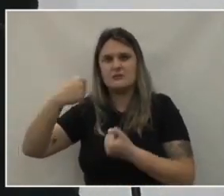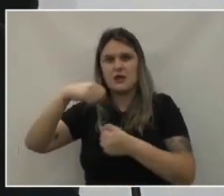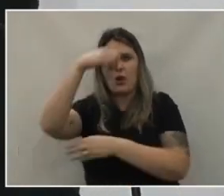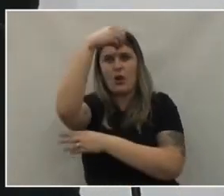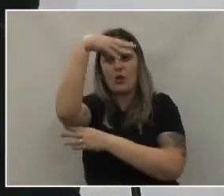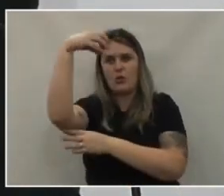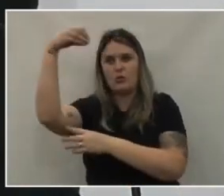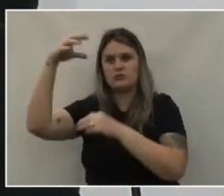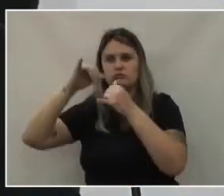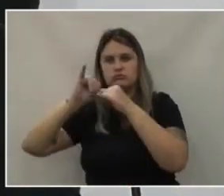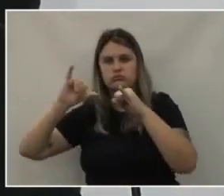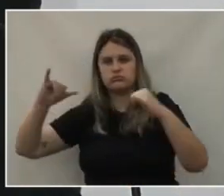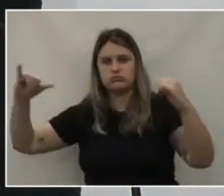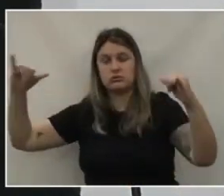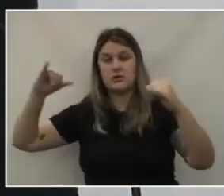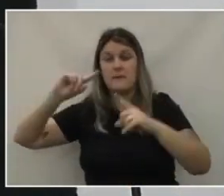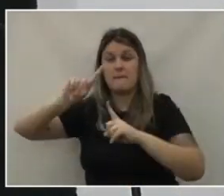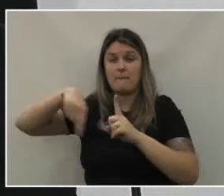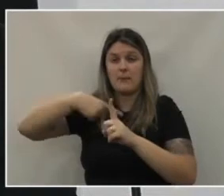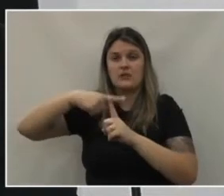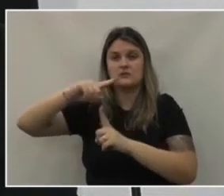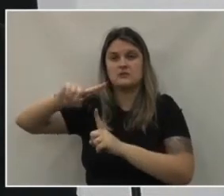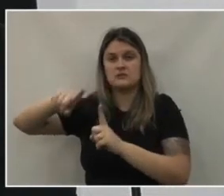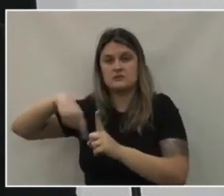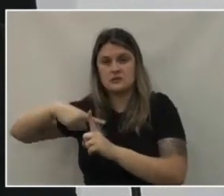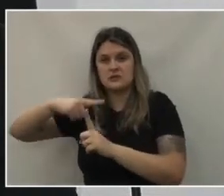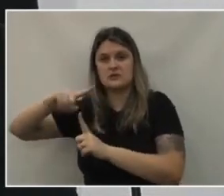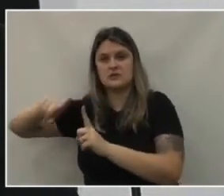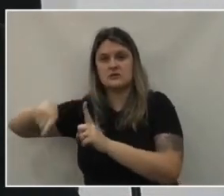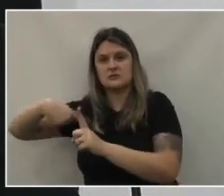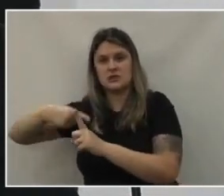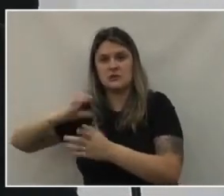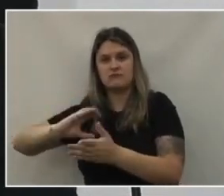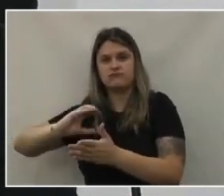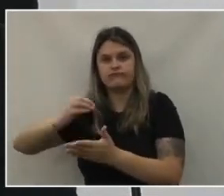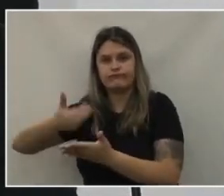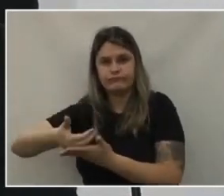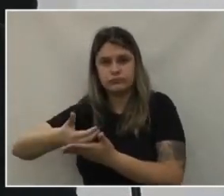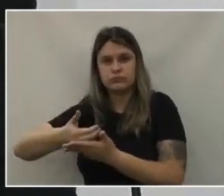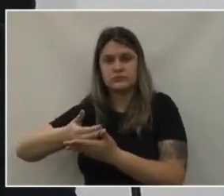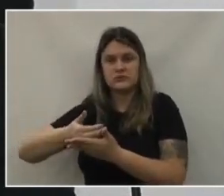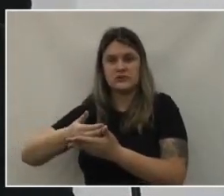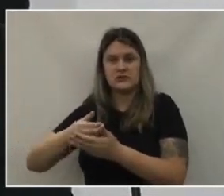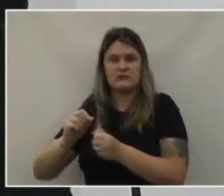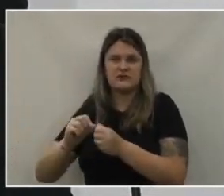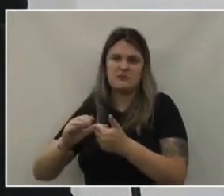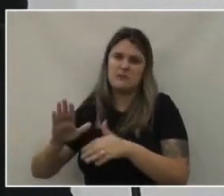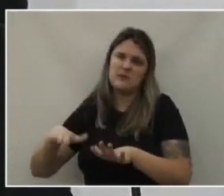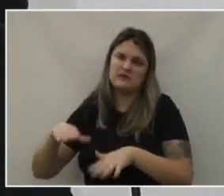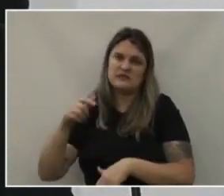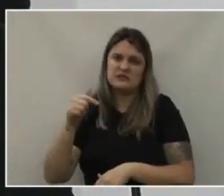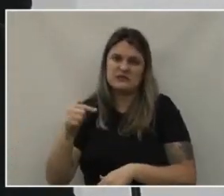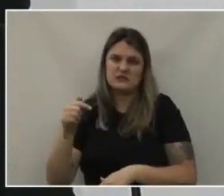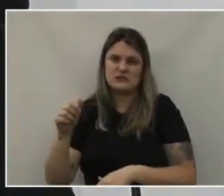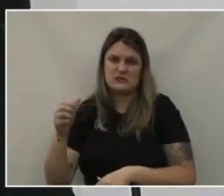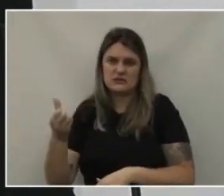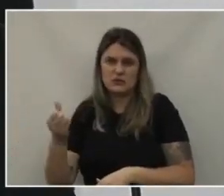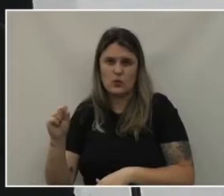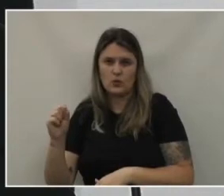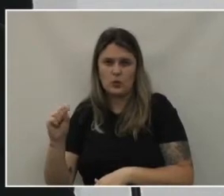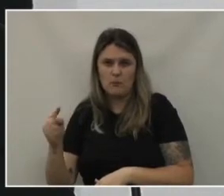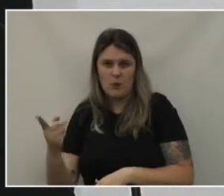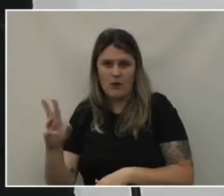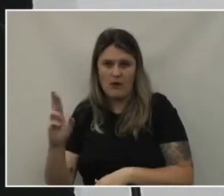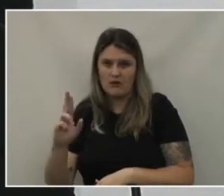iluminação. Então, o que é para ser, de repente, num termo de avaliação, que R$ 768 mil, isso